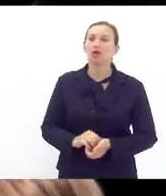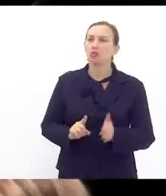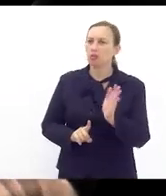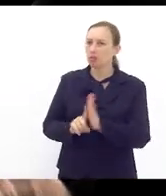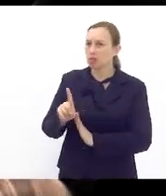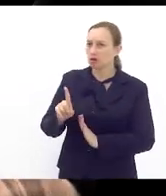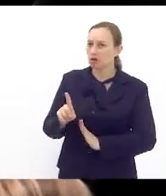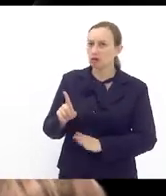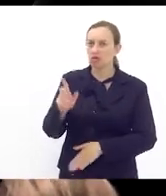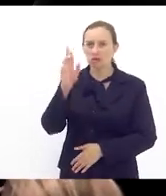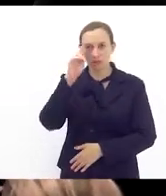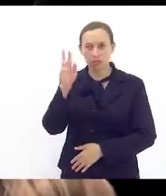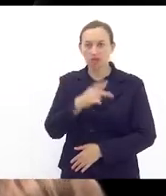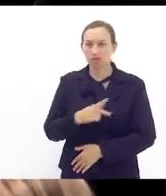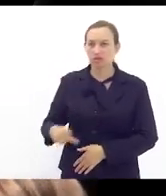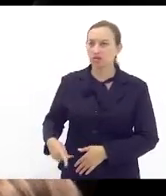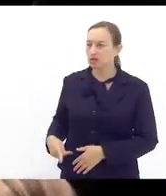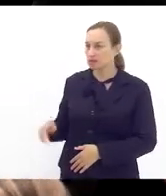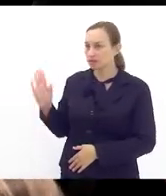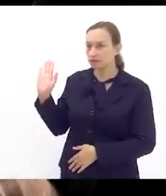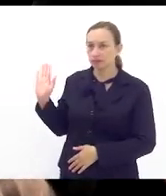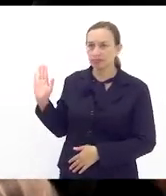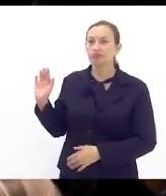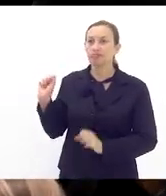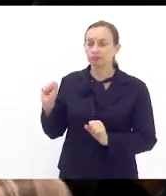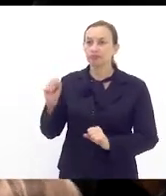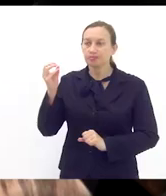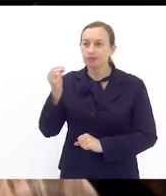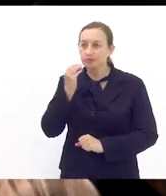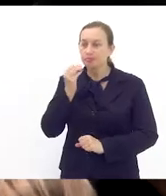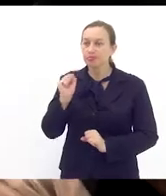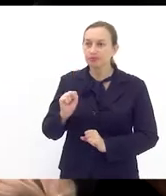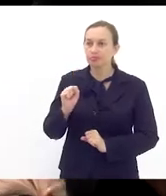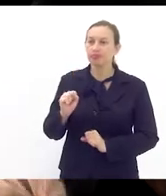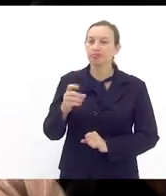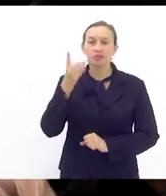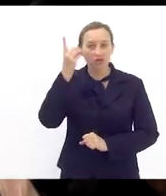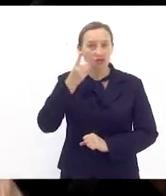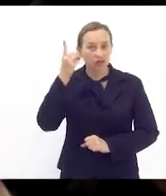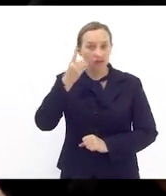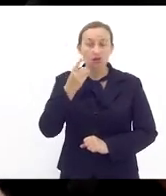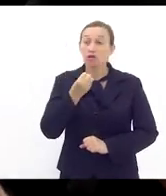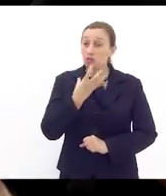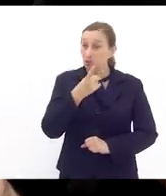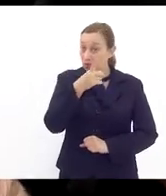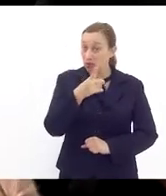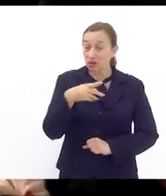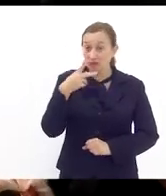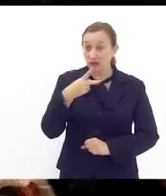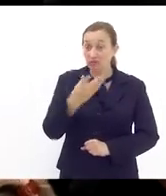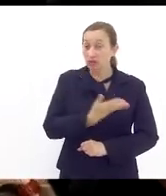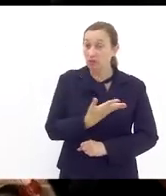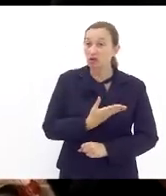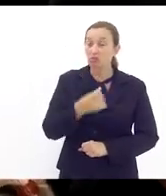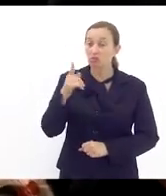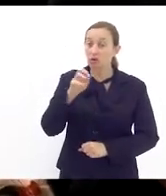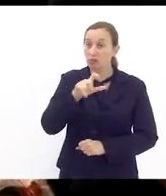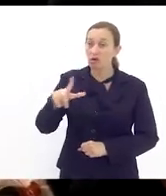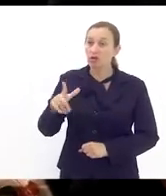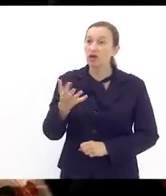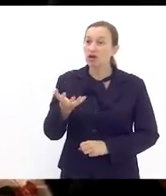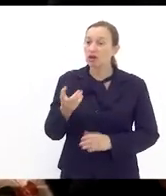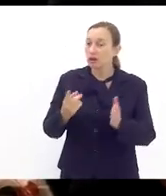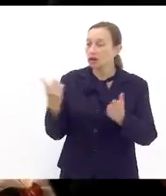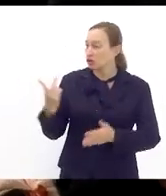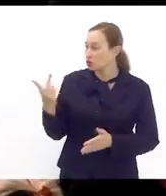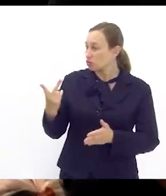pergunta Posso aproveitar fazer muito pertinente essa fala Deputado por Bel eu queria perguntar para ambas